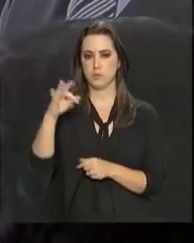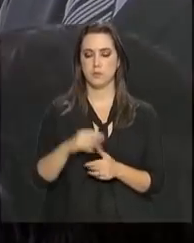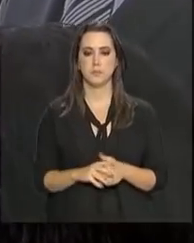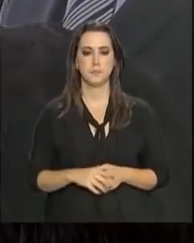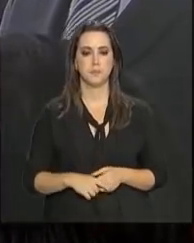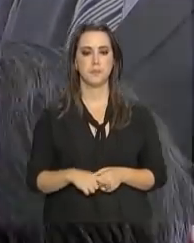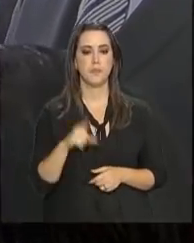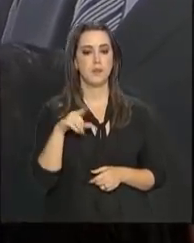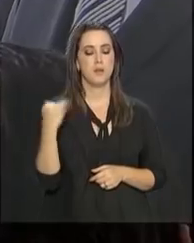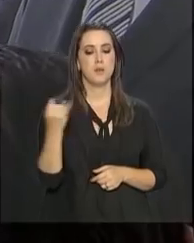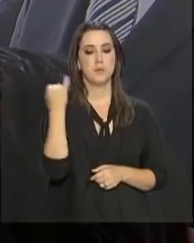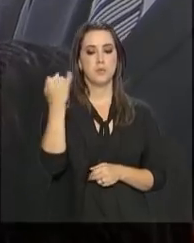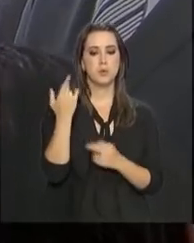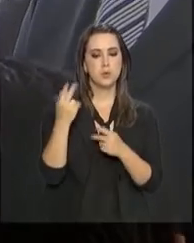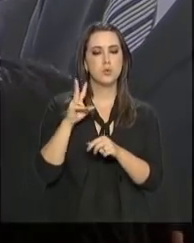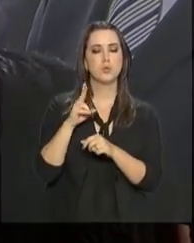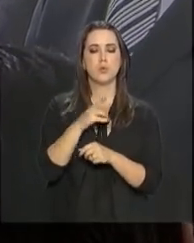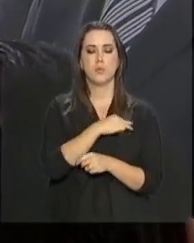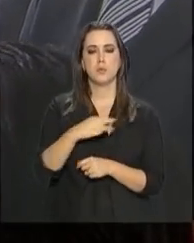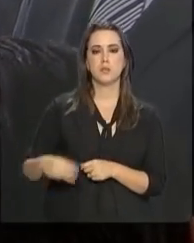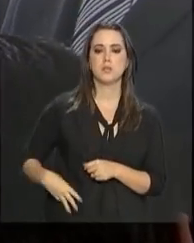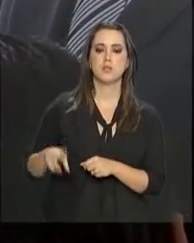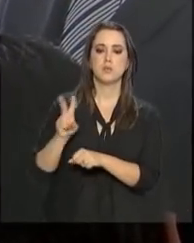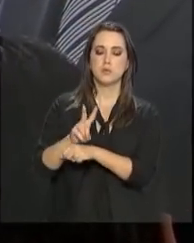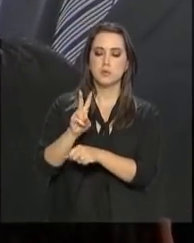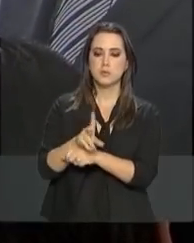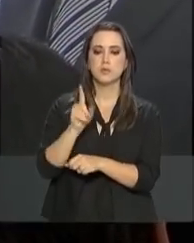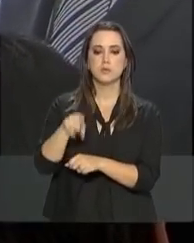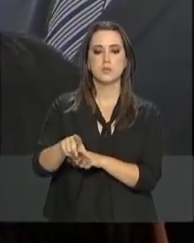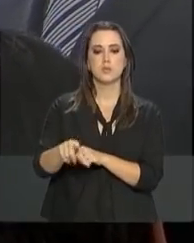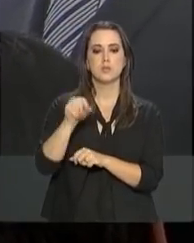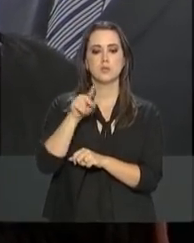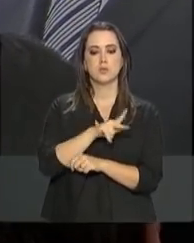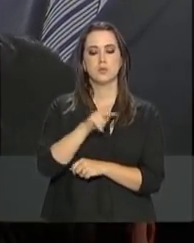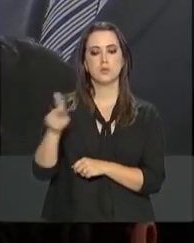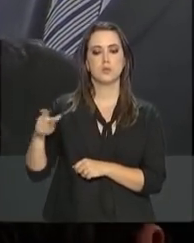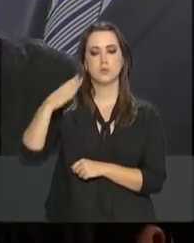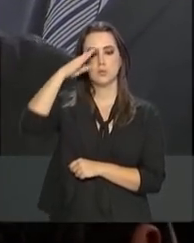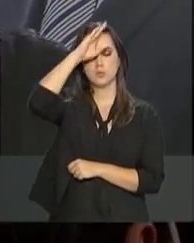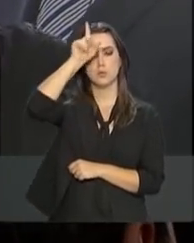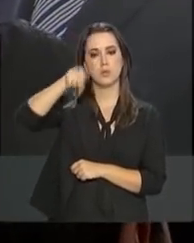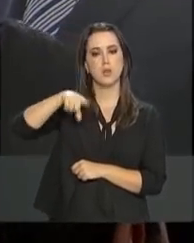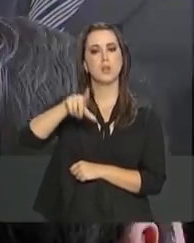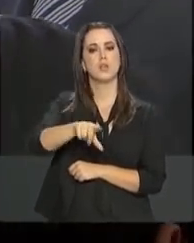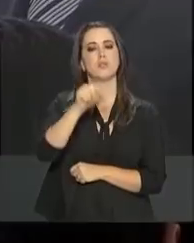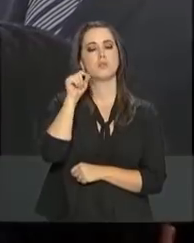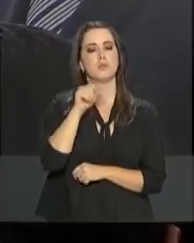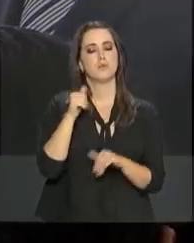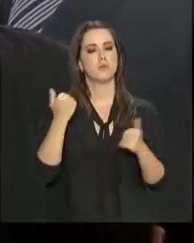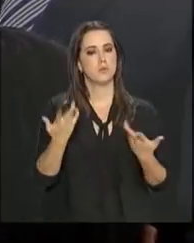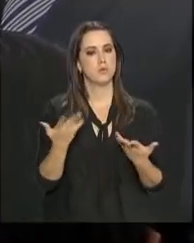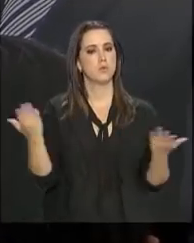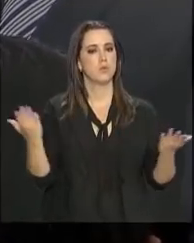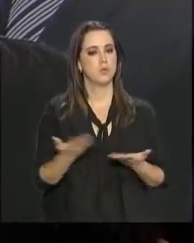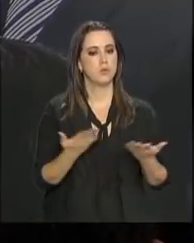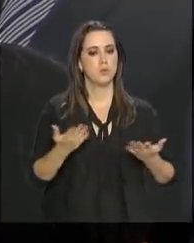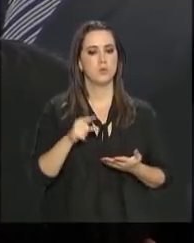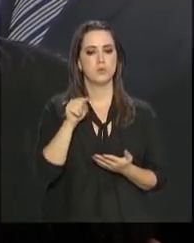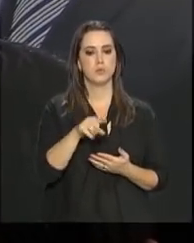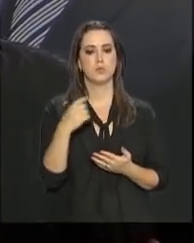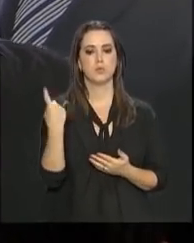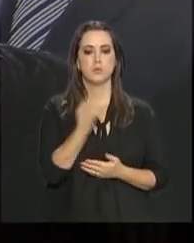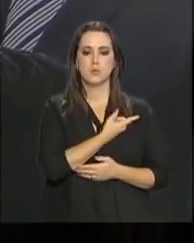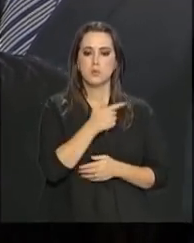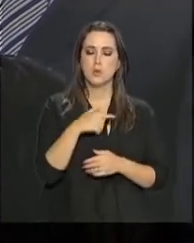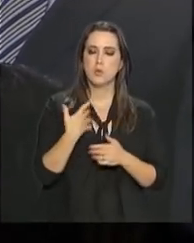quanto o ministério da defesa e foi uma opção do presidente que é quem decide atualmente as